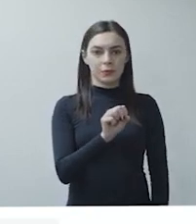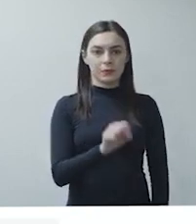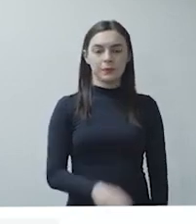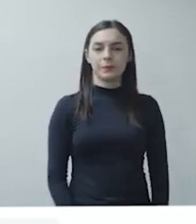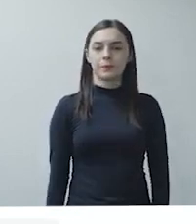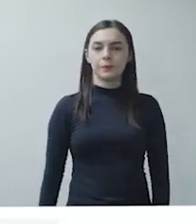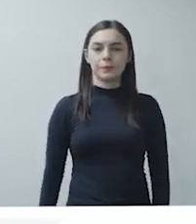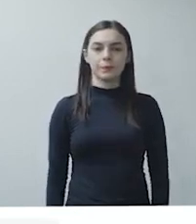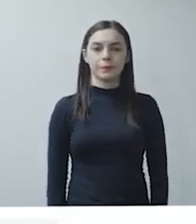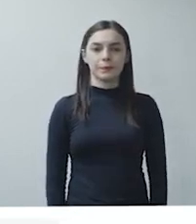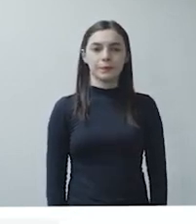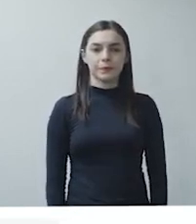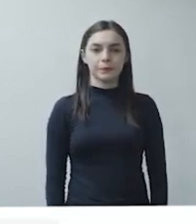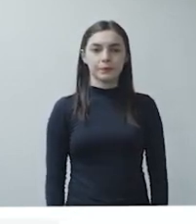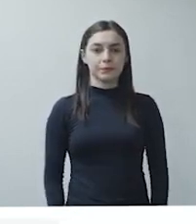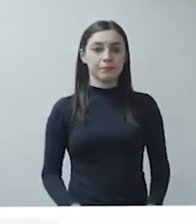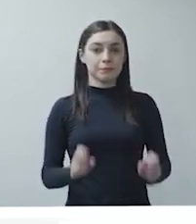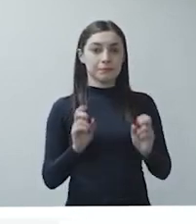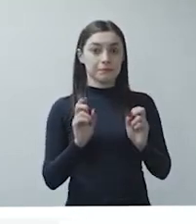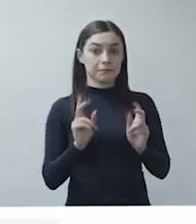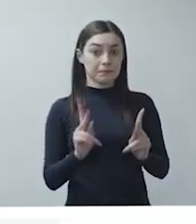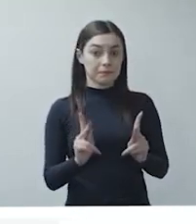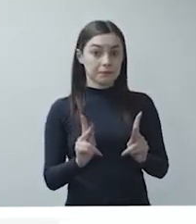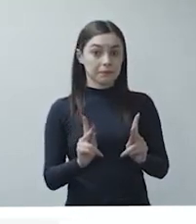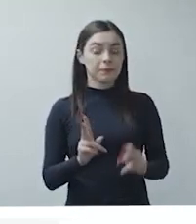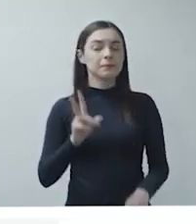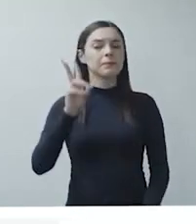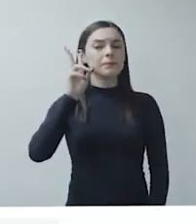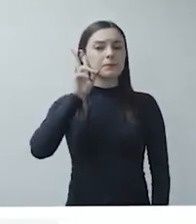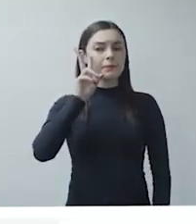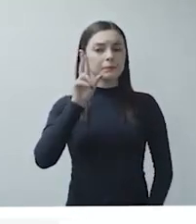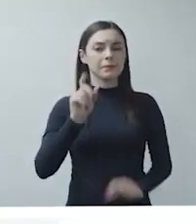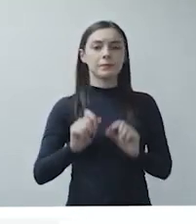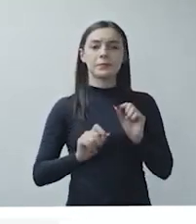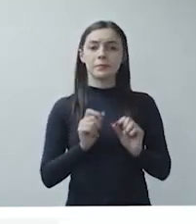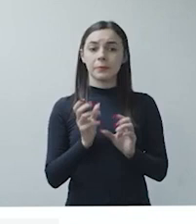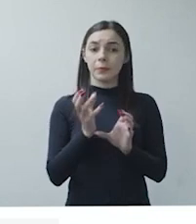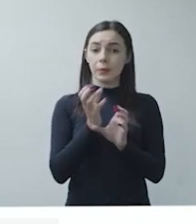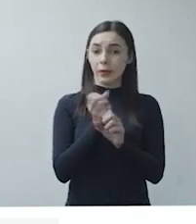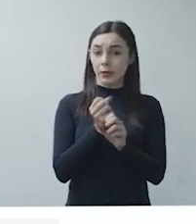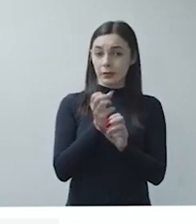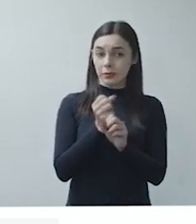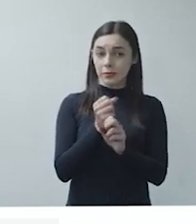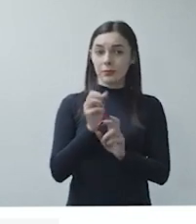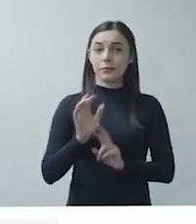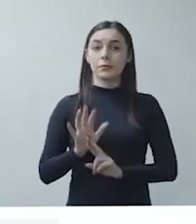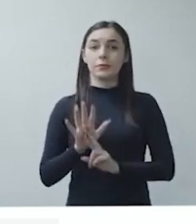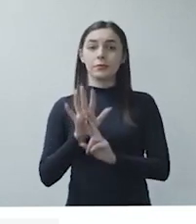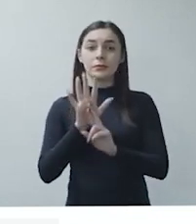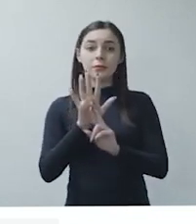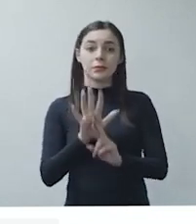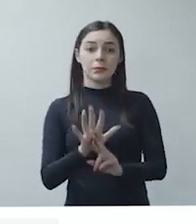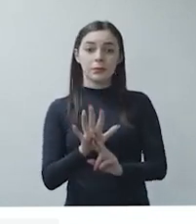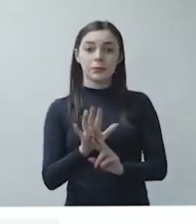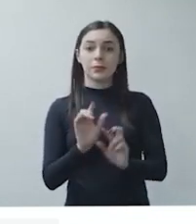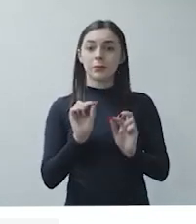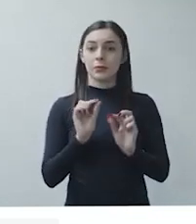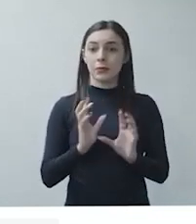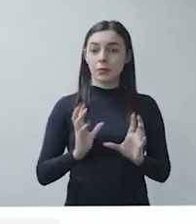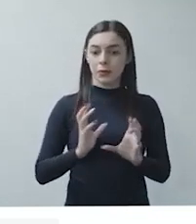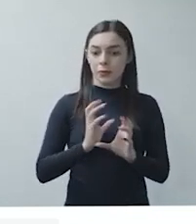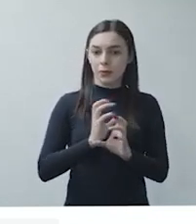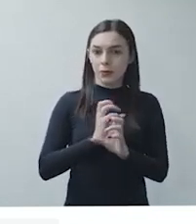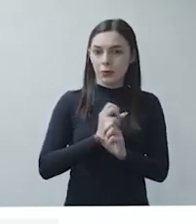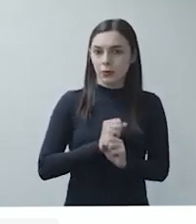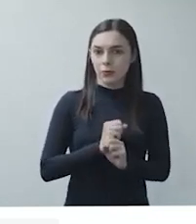8, certo? Não esquecendo, a adição representa a soma, é